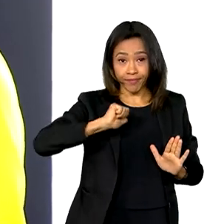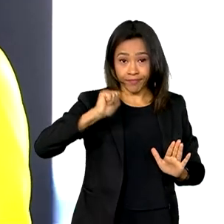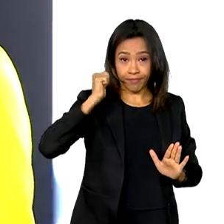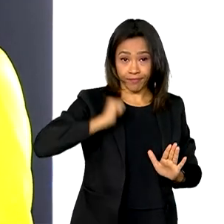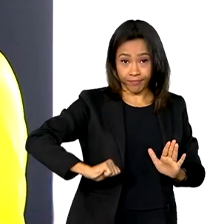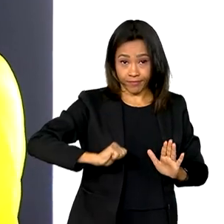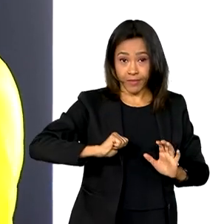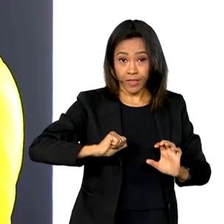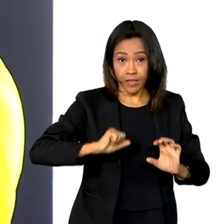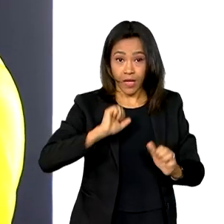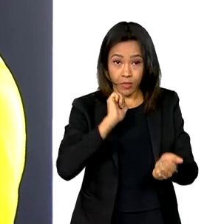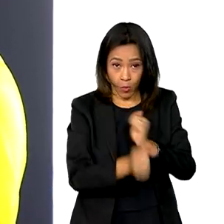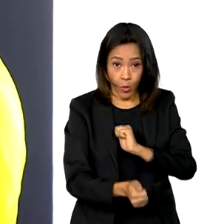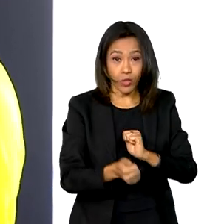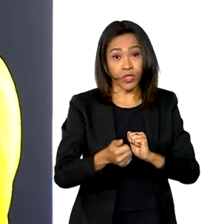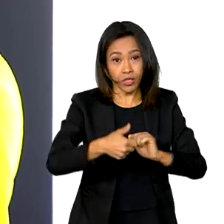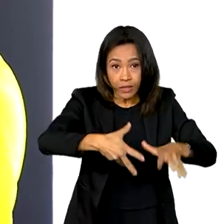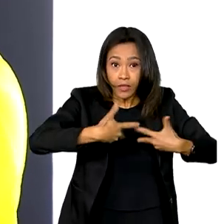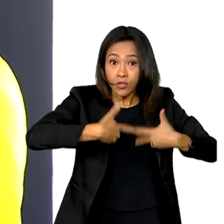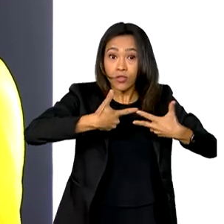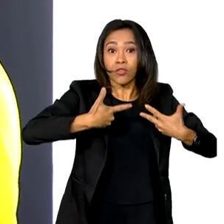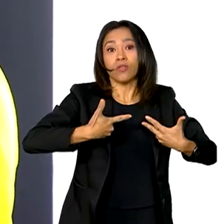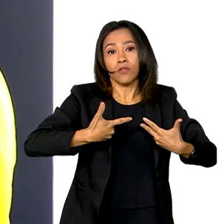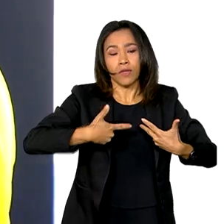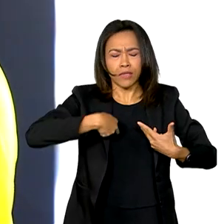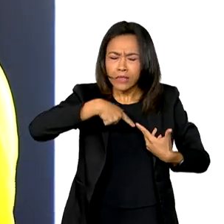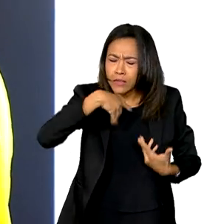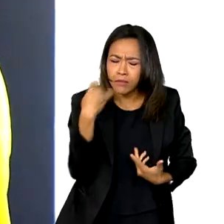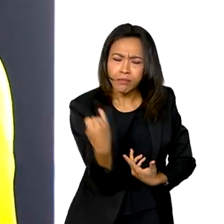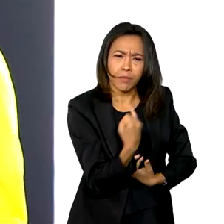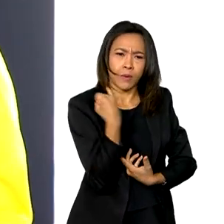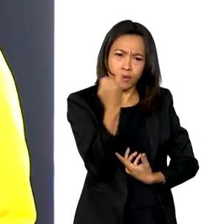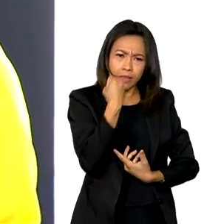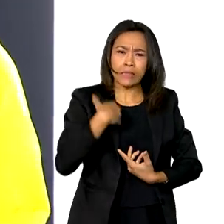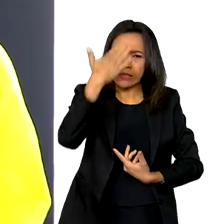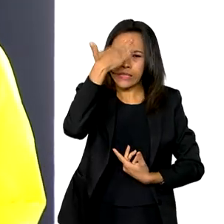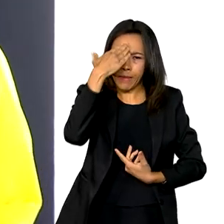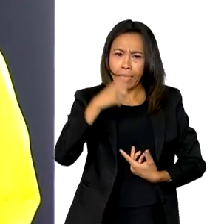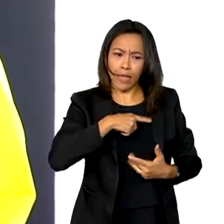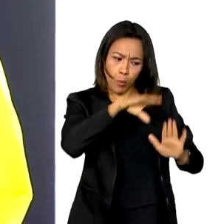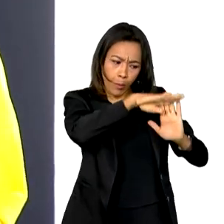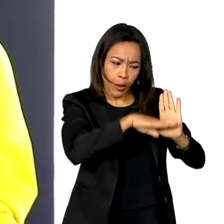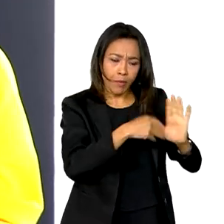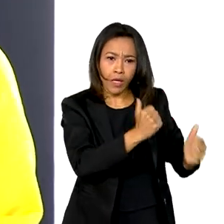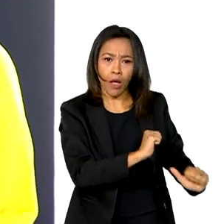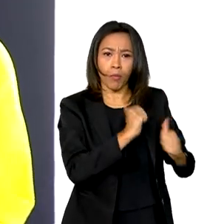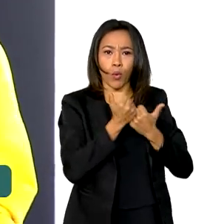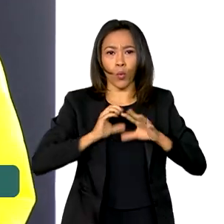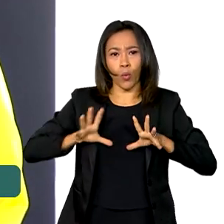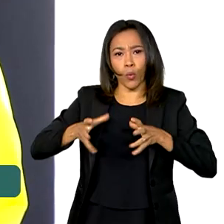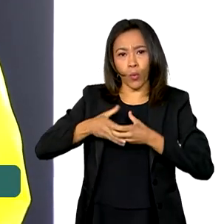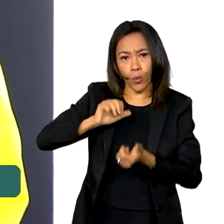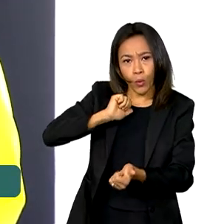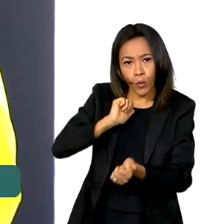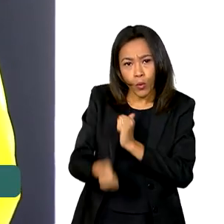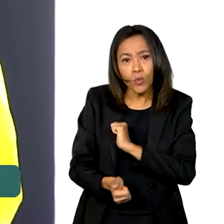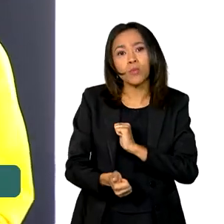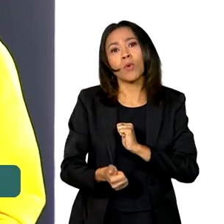grande incentivo a nós atletas, é de grande importância saber que existe um programa como esse, né, incentivando aos